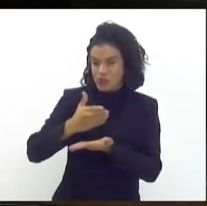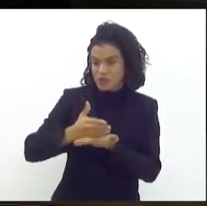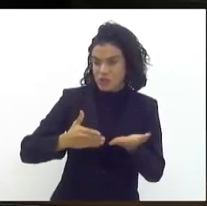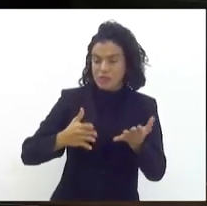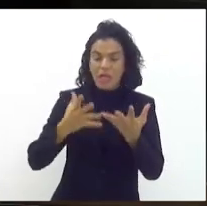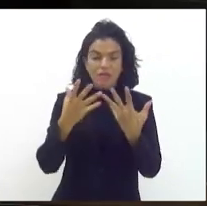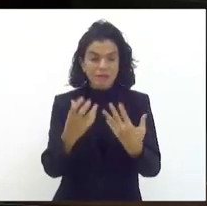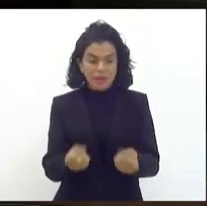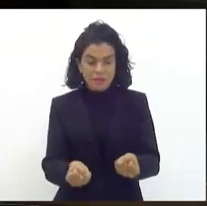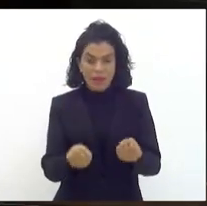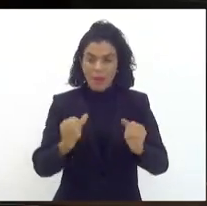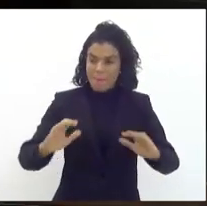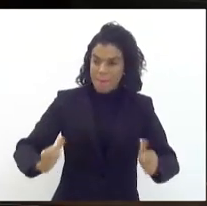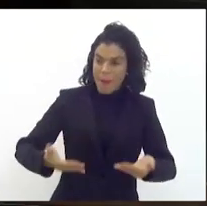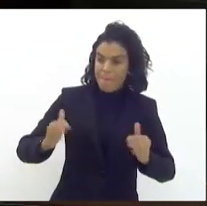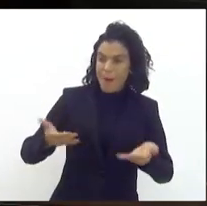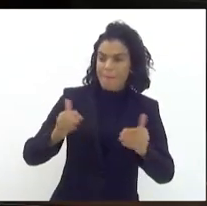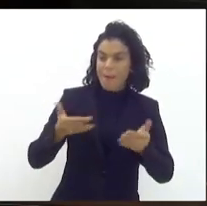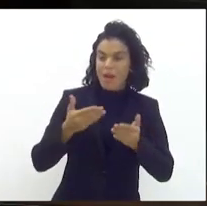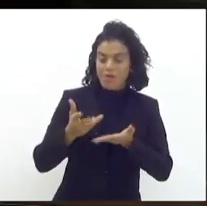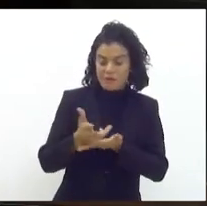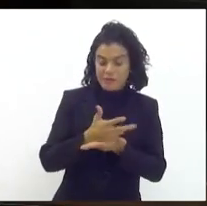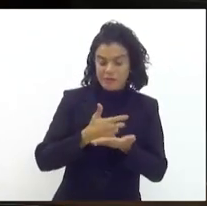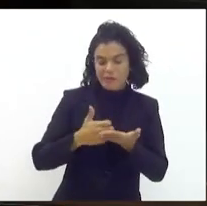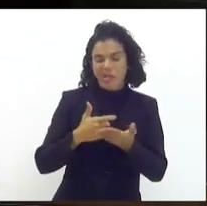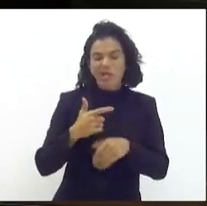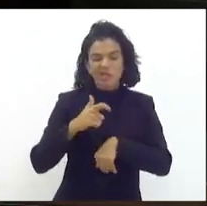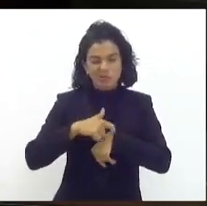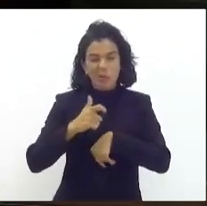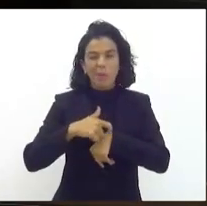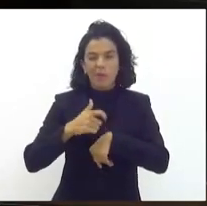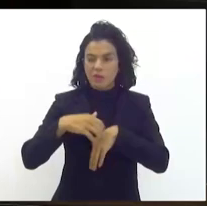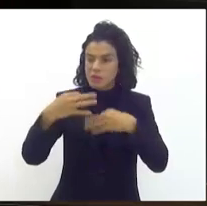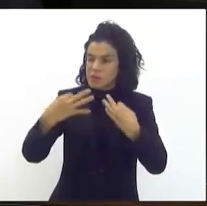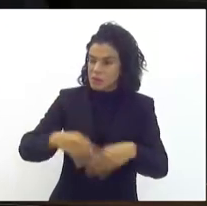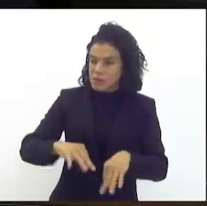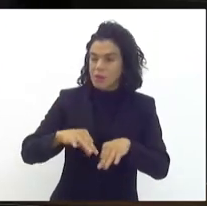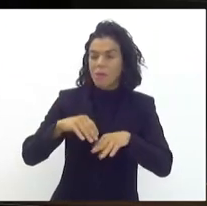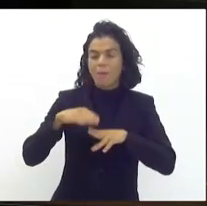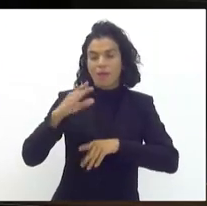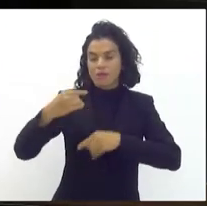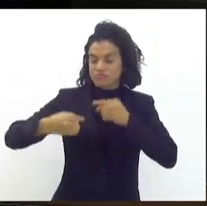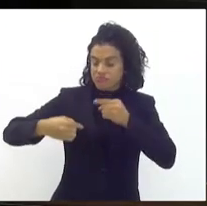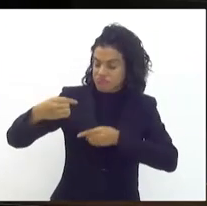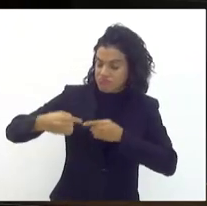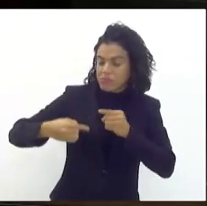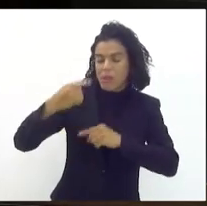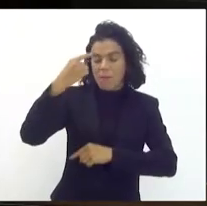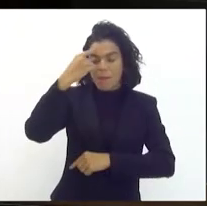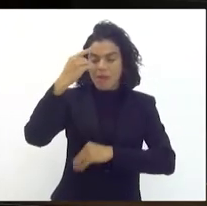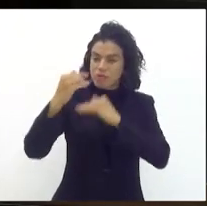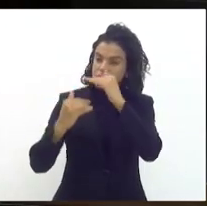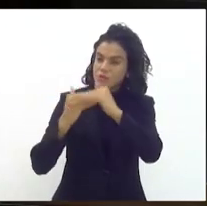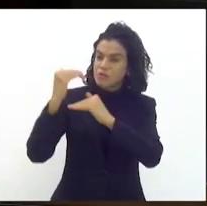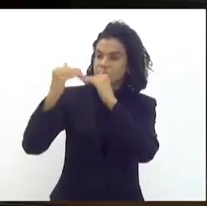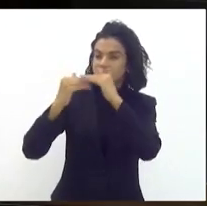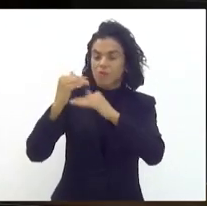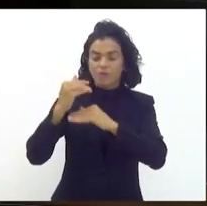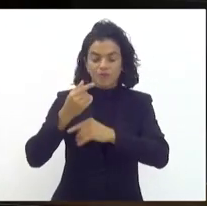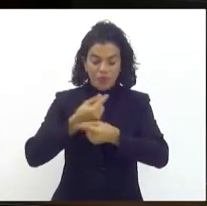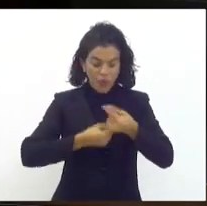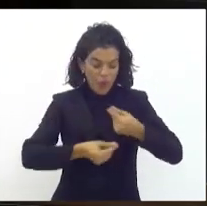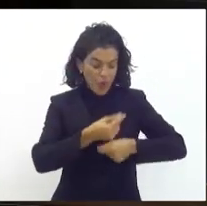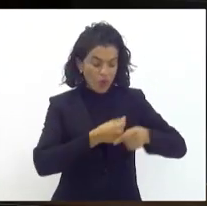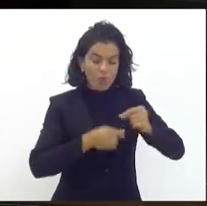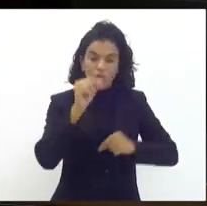incentivos etc etc Acho que chegou o momento de ter uma discussão mais sofisticada que pensa no desenvolvimento econômico integrado